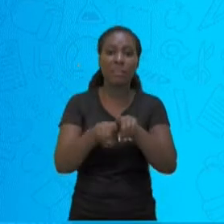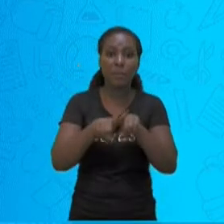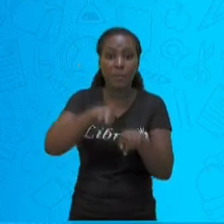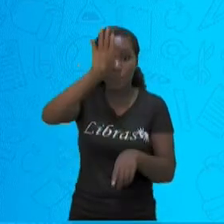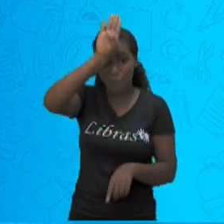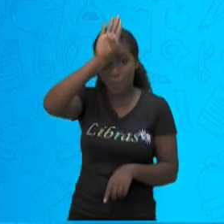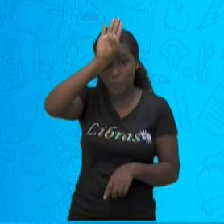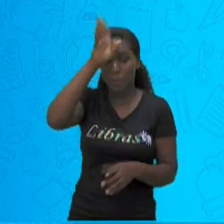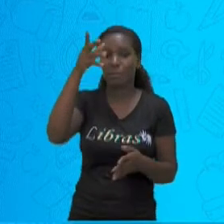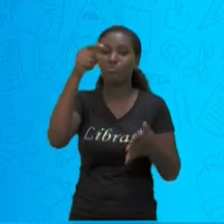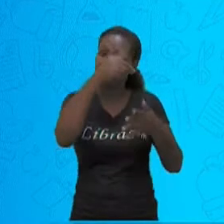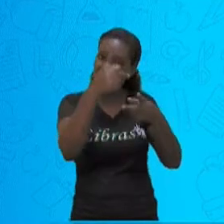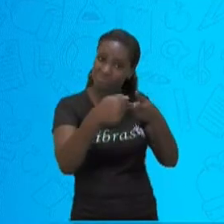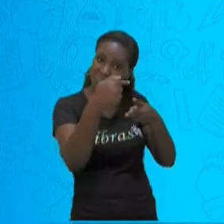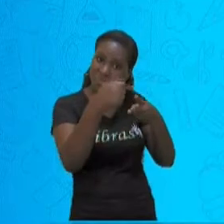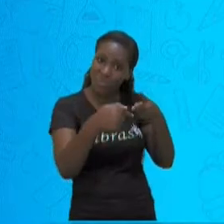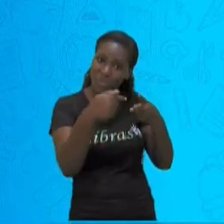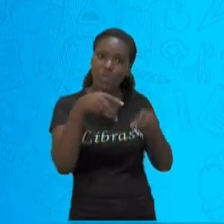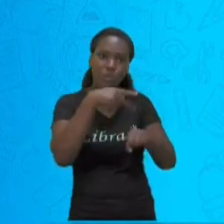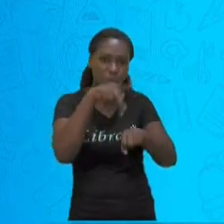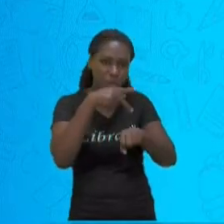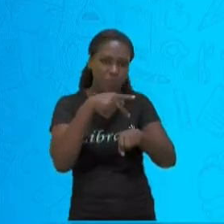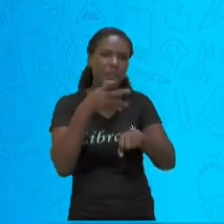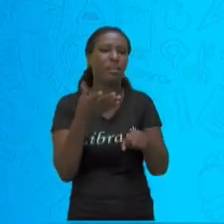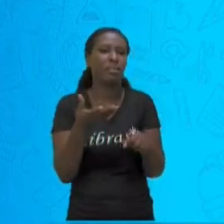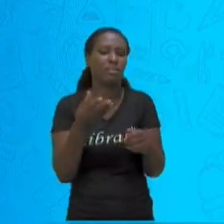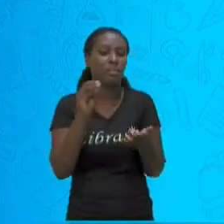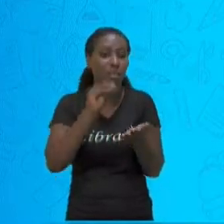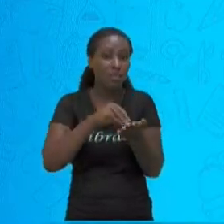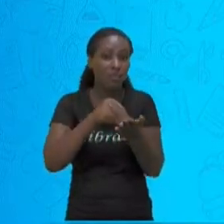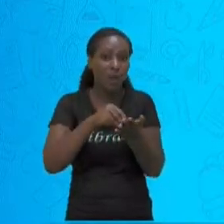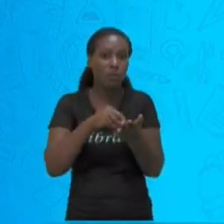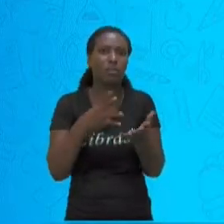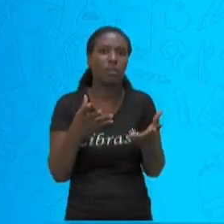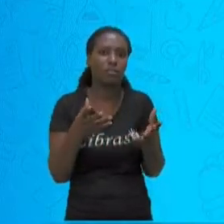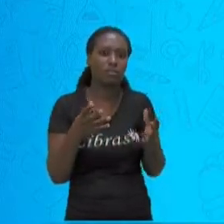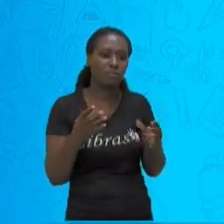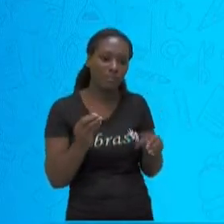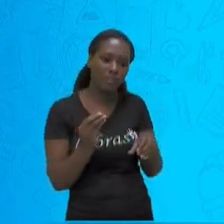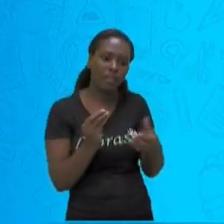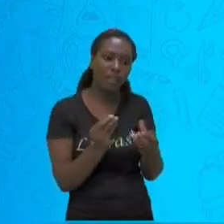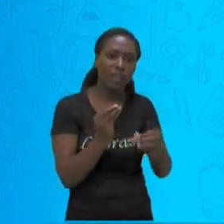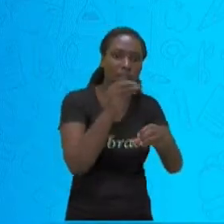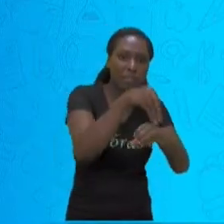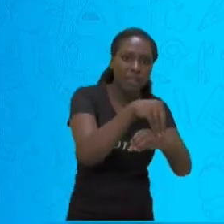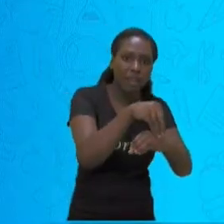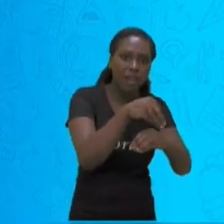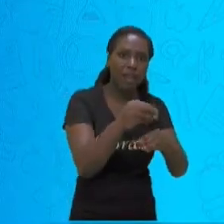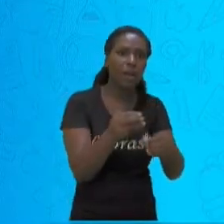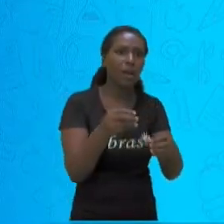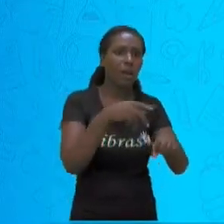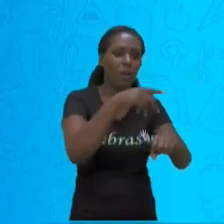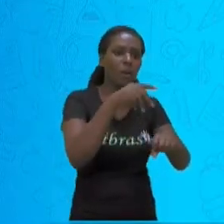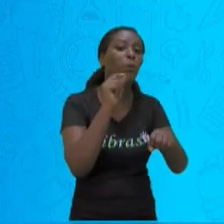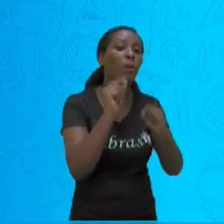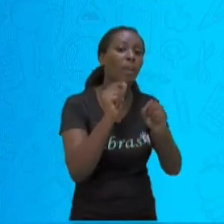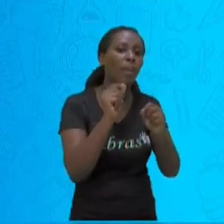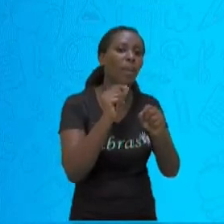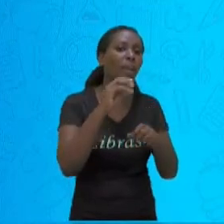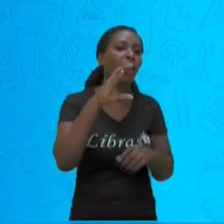tem uma cultura muito conservadora, tá? Tem uma sociedade, perdão, né?